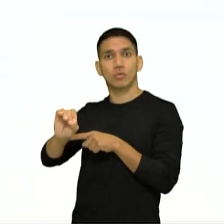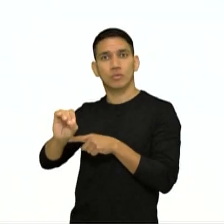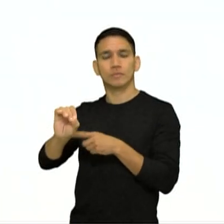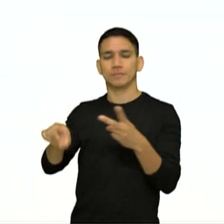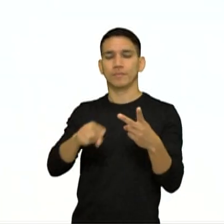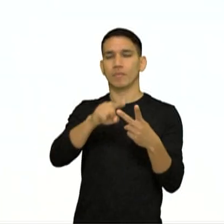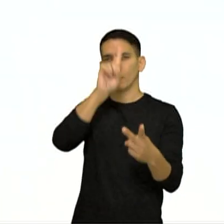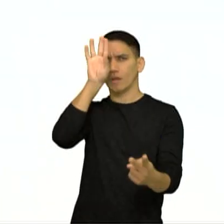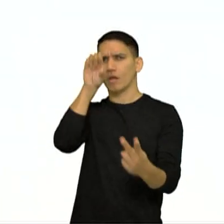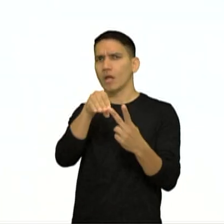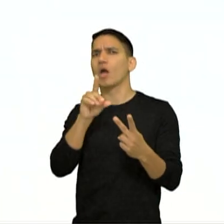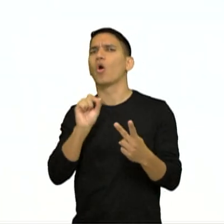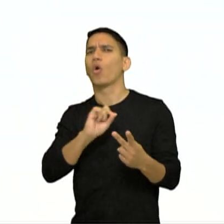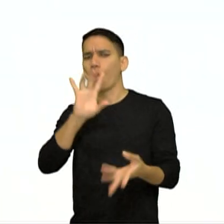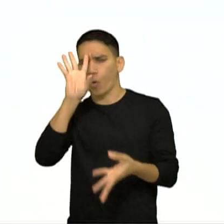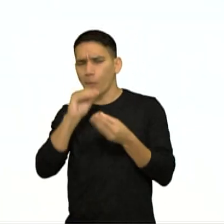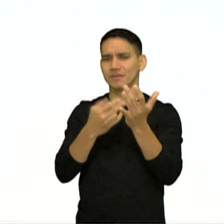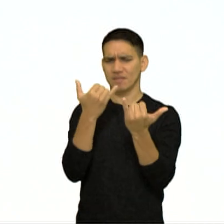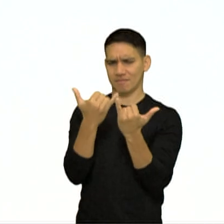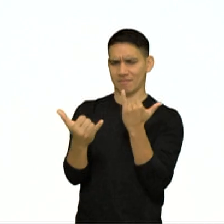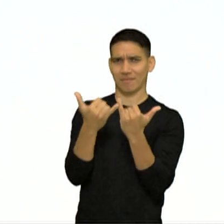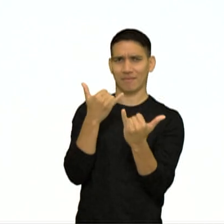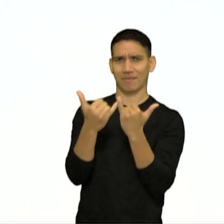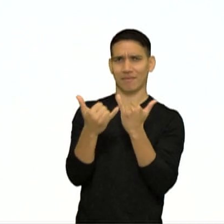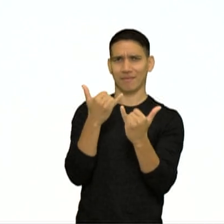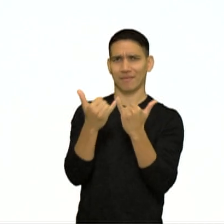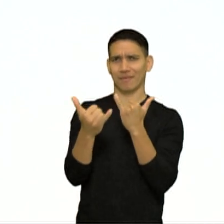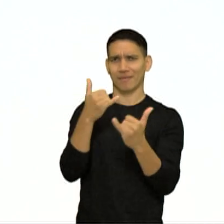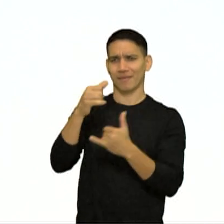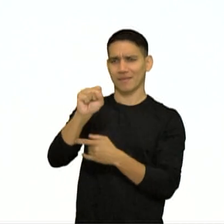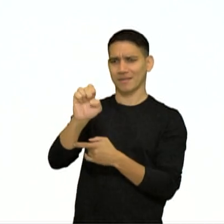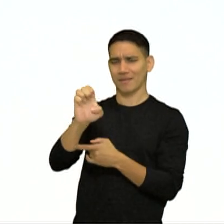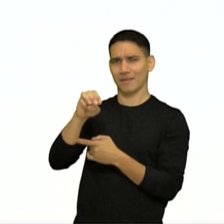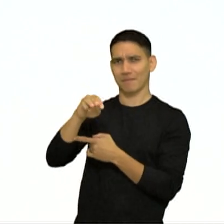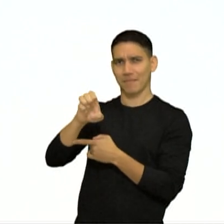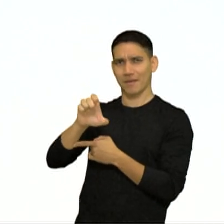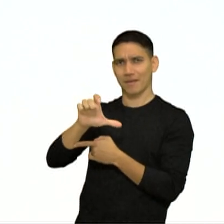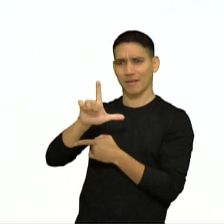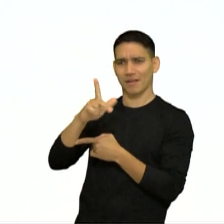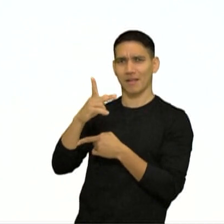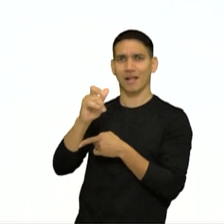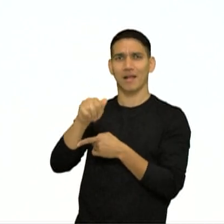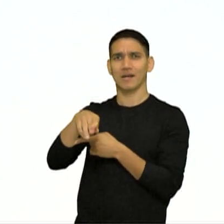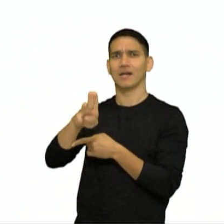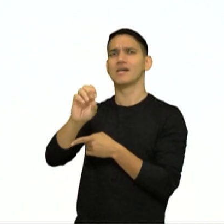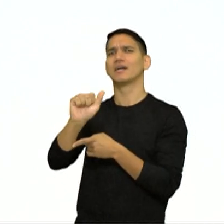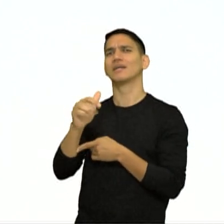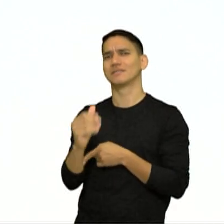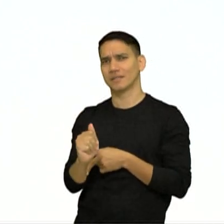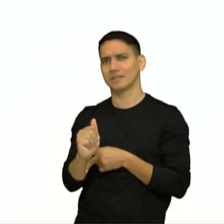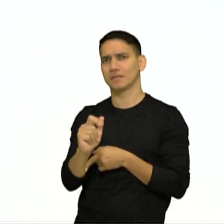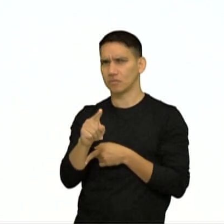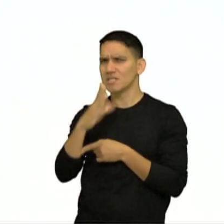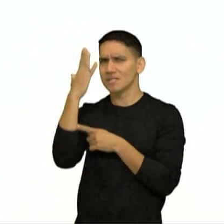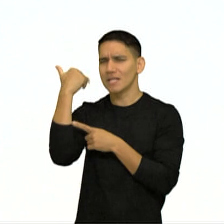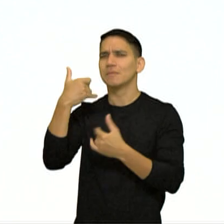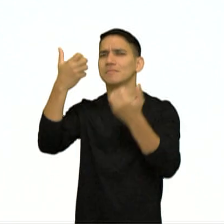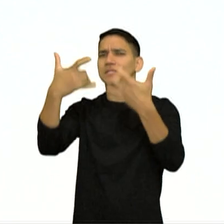monômios são semelhantes. Então, nós temos um conceito novo aí, que é monômios semelhantes. Vamos descobrir então.